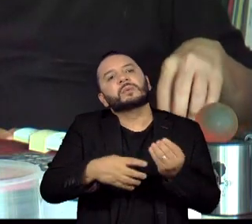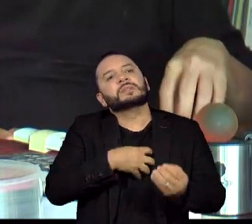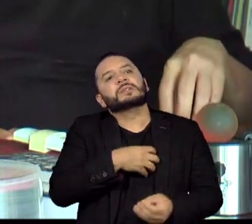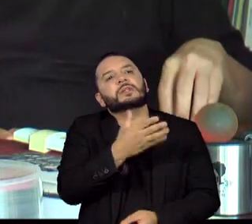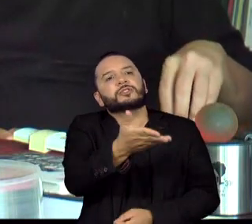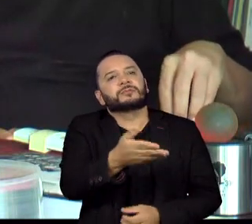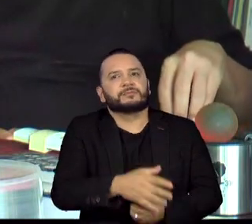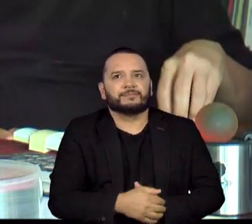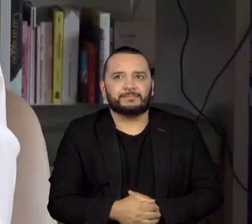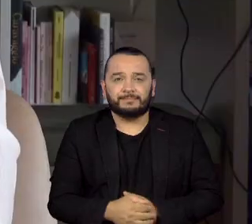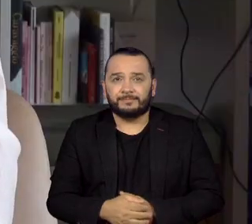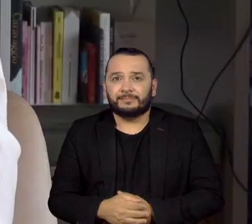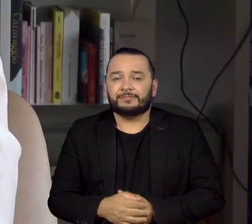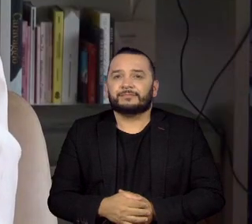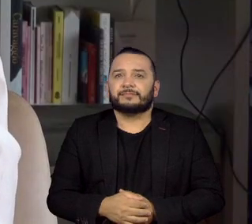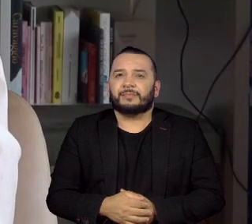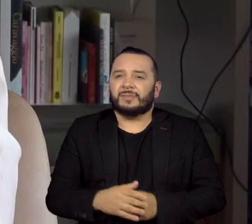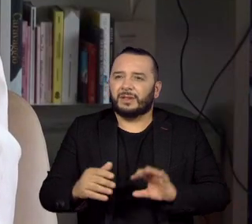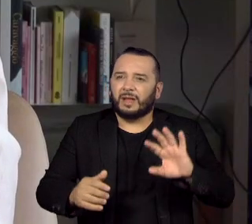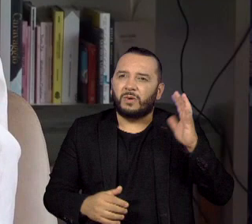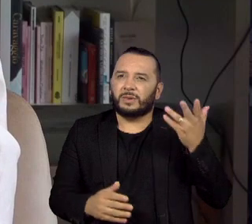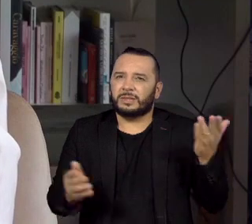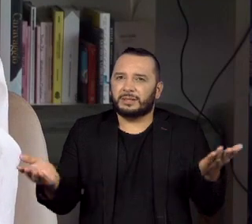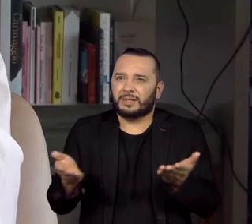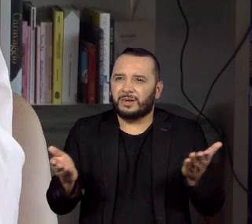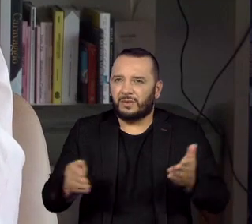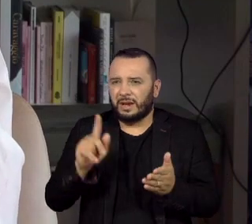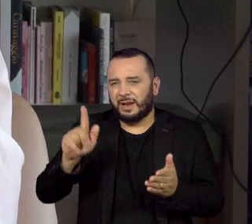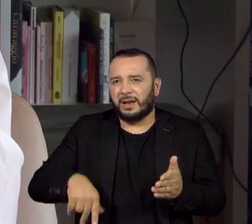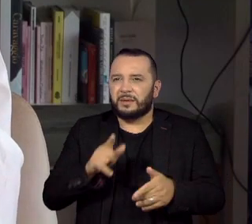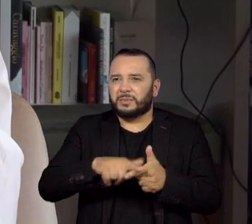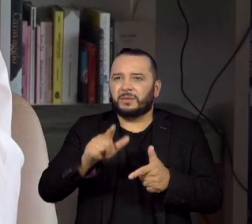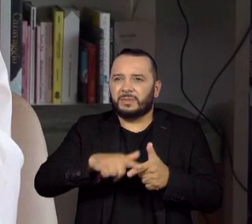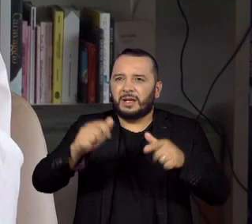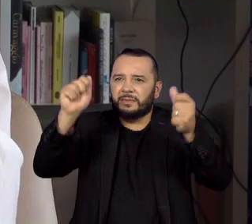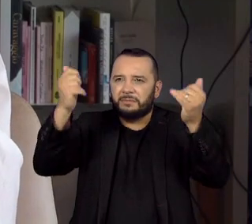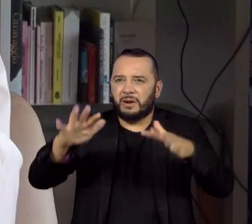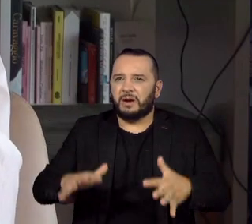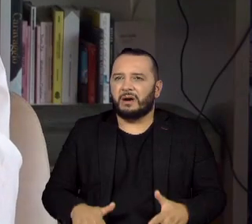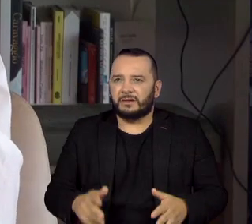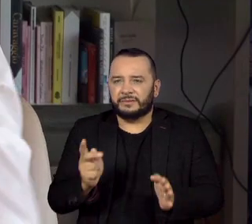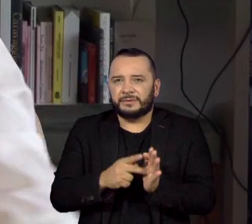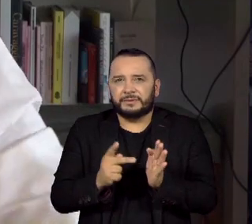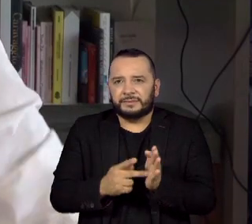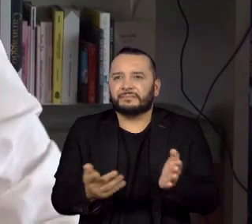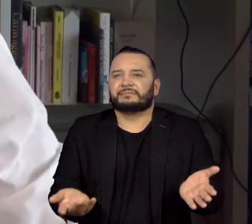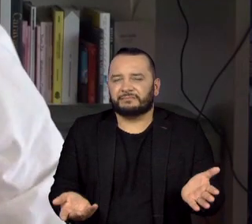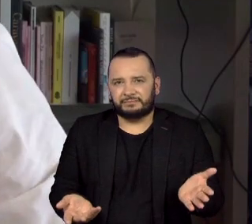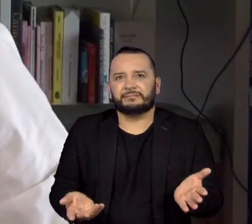Eu acho que agora o que está acontecendo é uma catástrofe, né? Uma tristeza enorme.